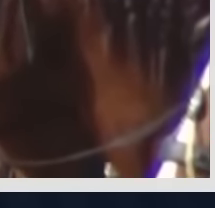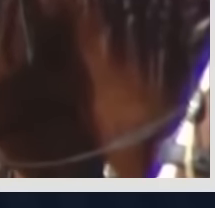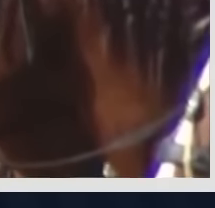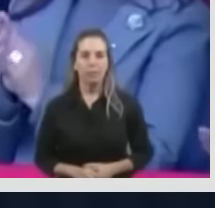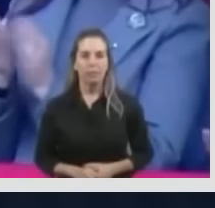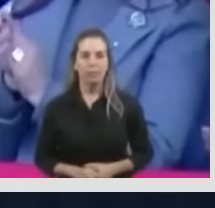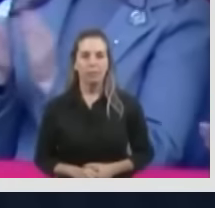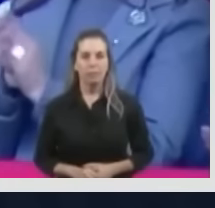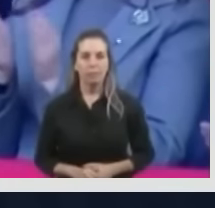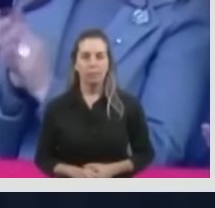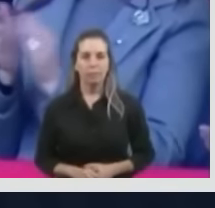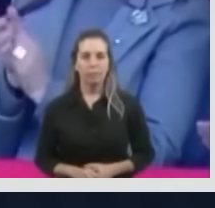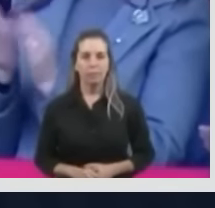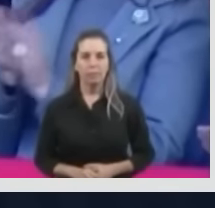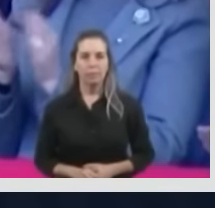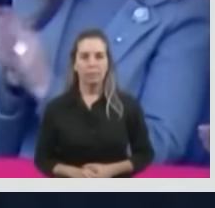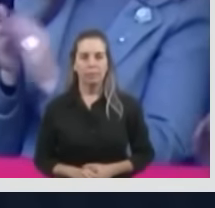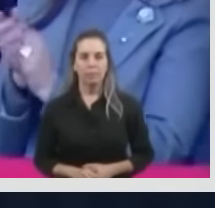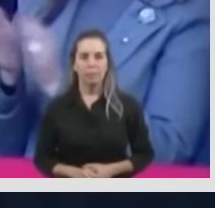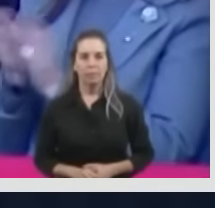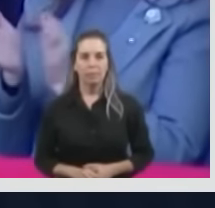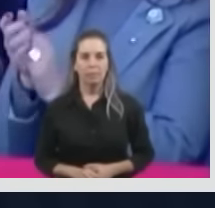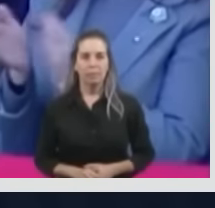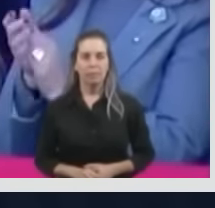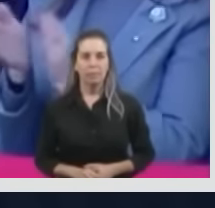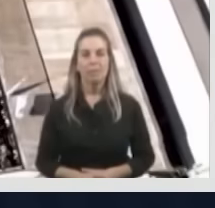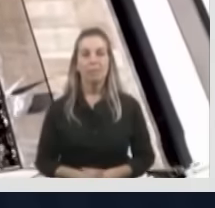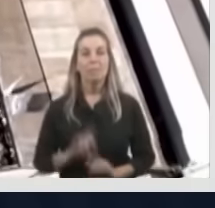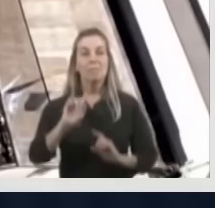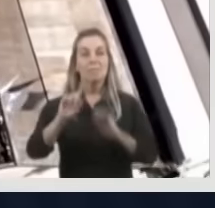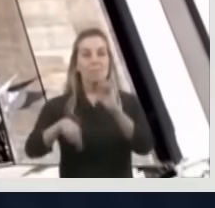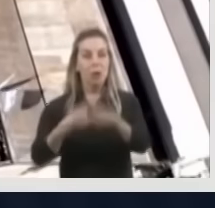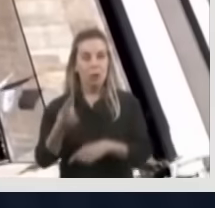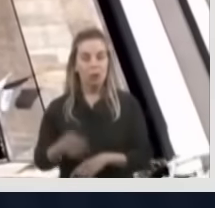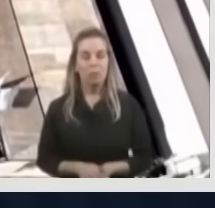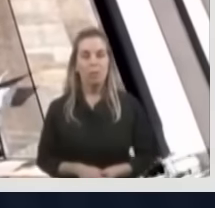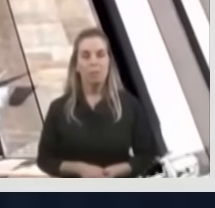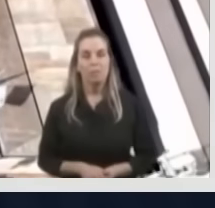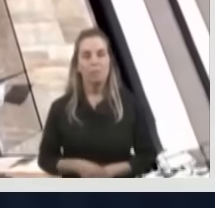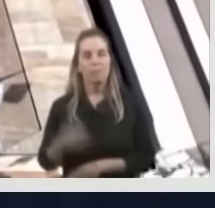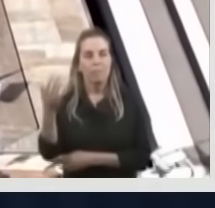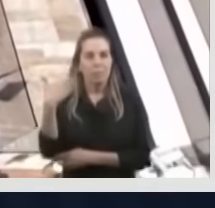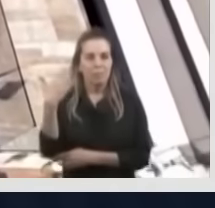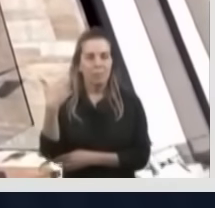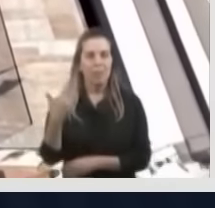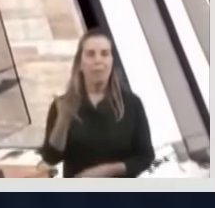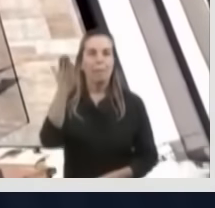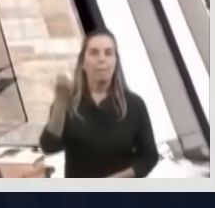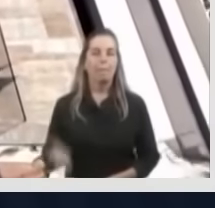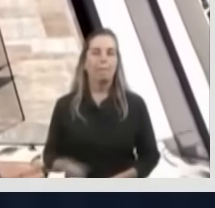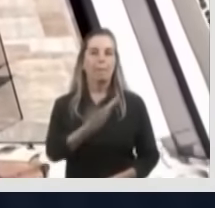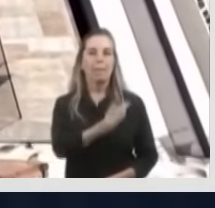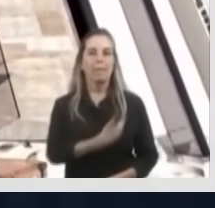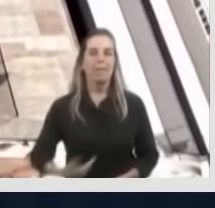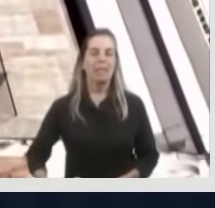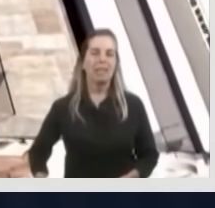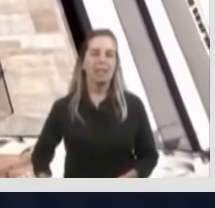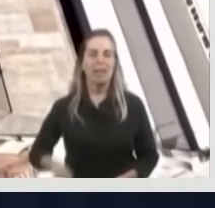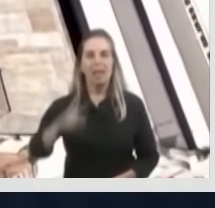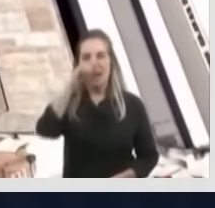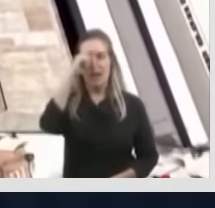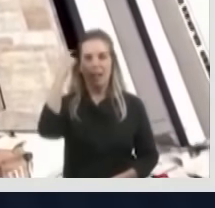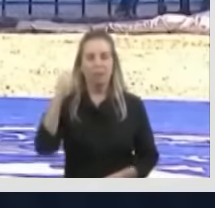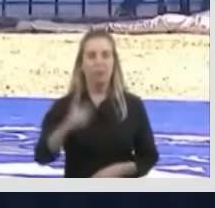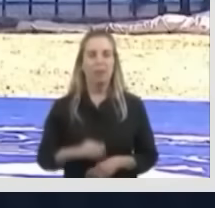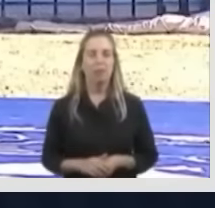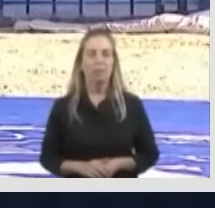na cadeia também de grãos. Qual é o horizonte que você enxerga de curto prazo? O caminho do governo Milei é tirar